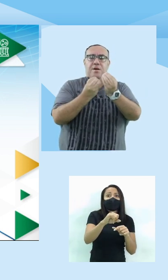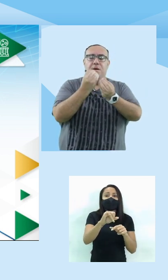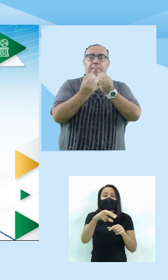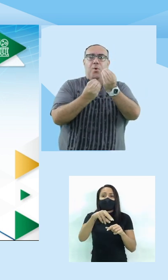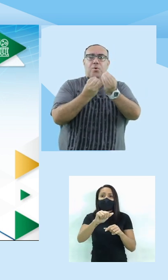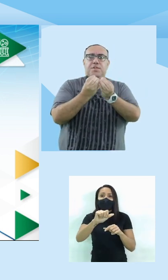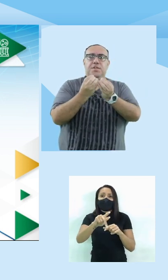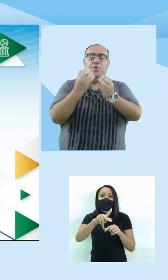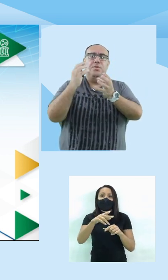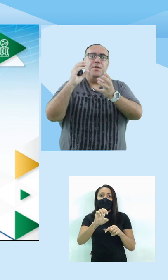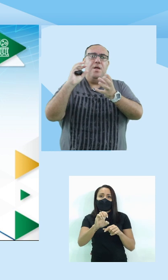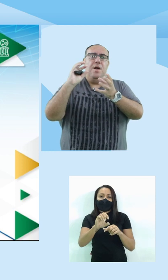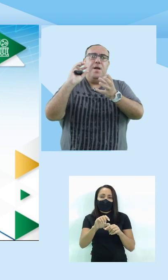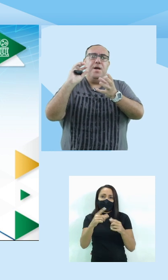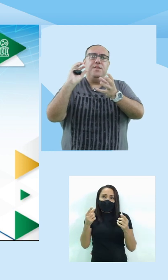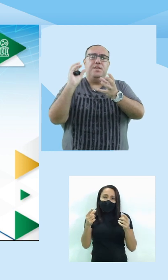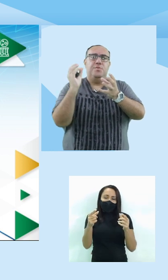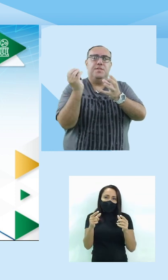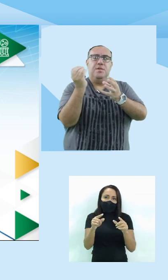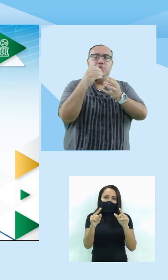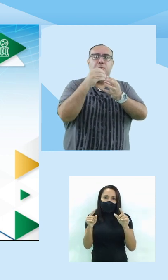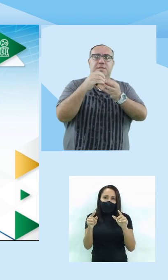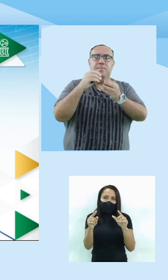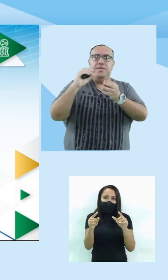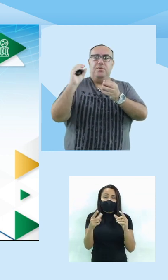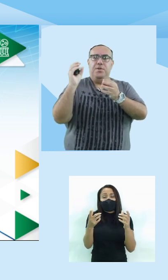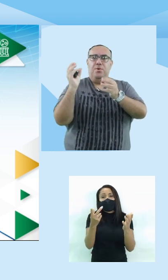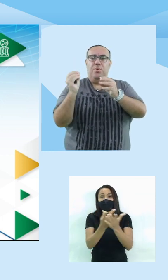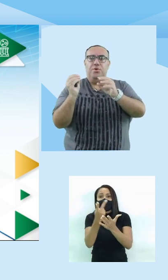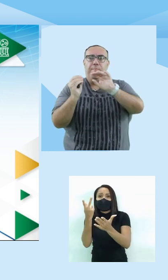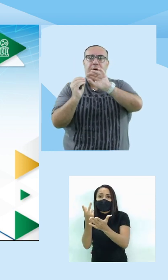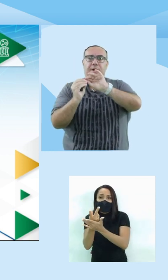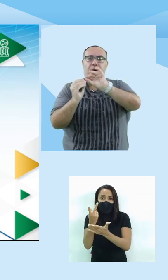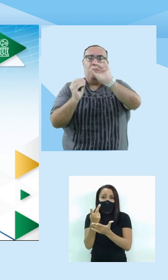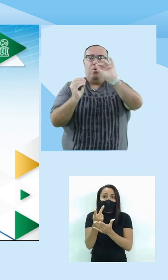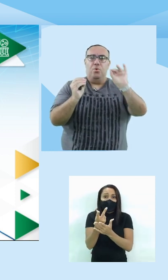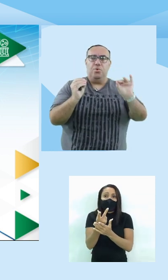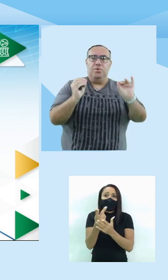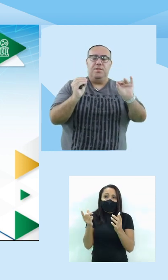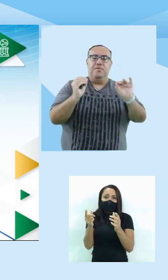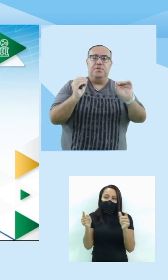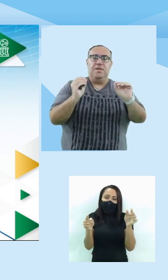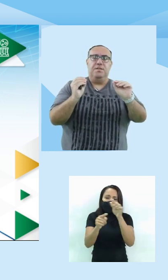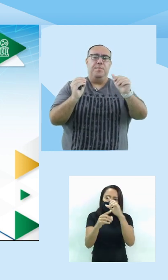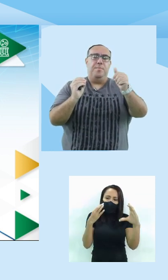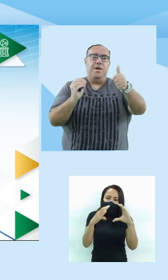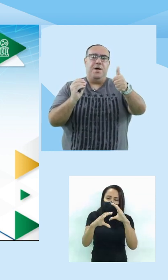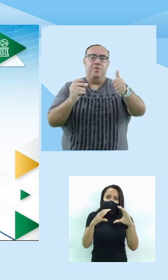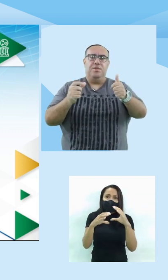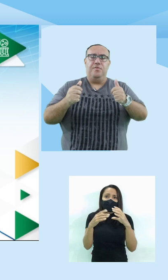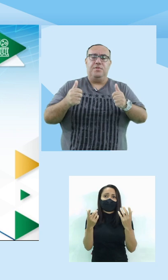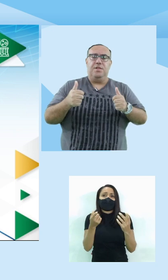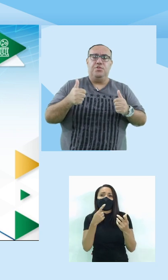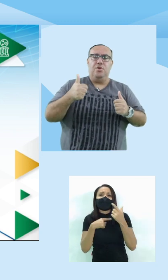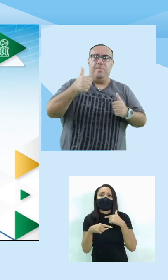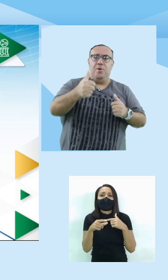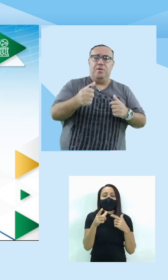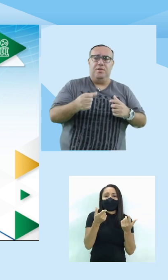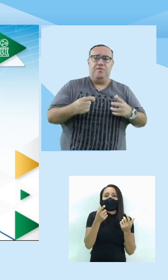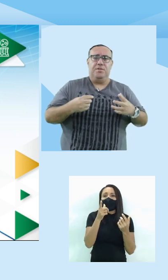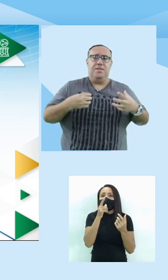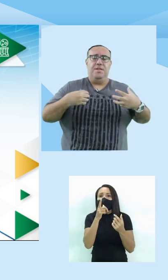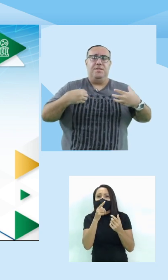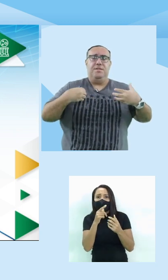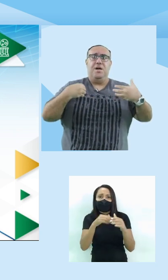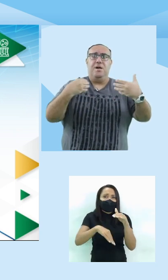a ponte de onde é a transmissão de um pensamento de um neurônio para o outro, dando a vontade de beber água, dando a vontade de jogar bola,